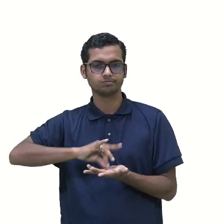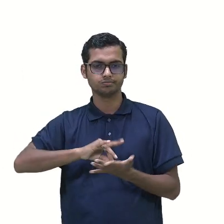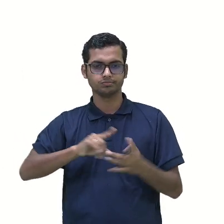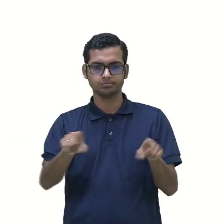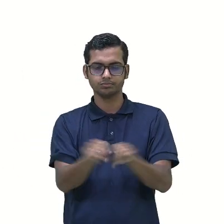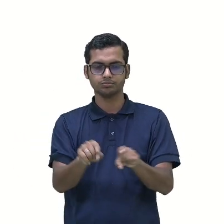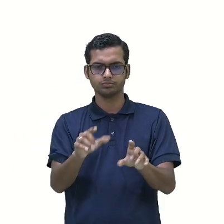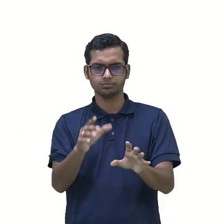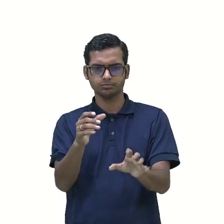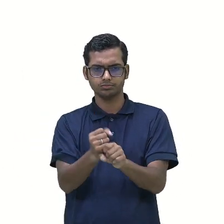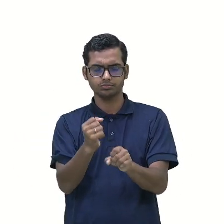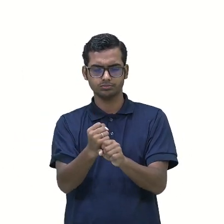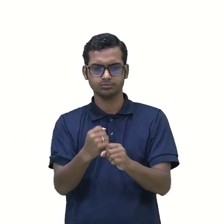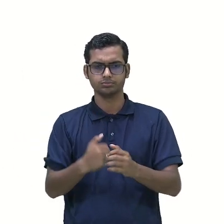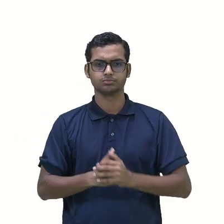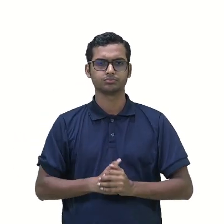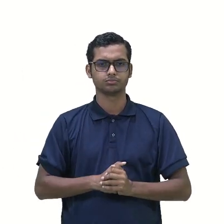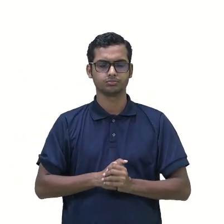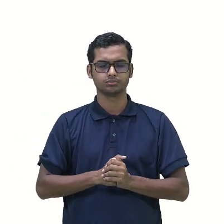8